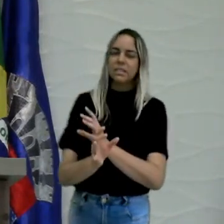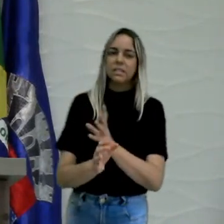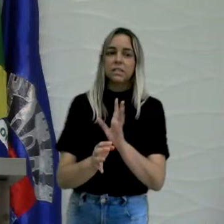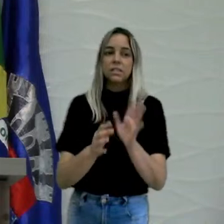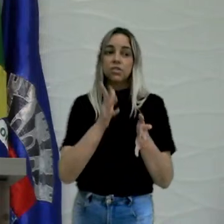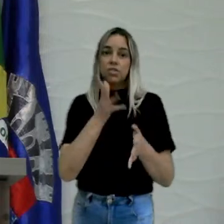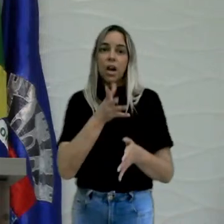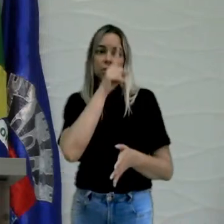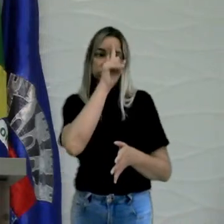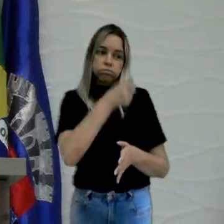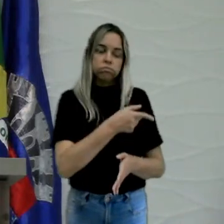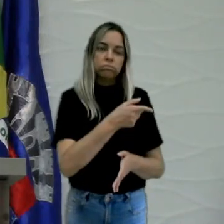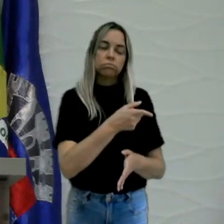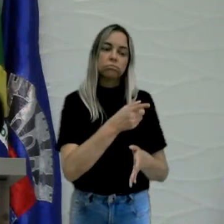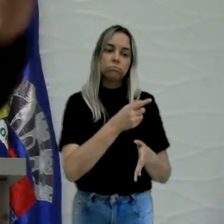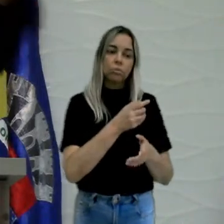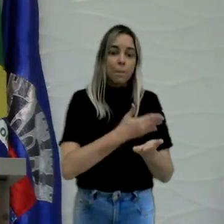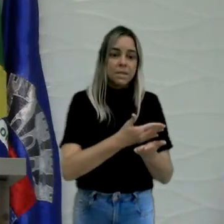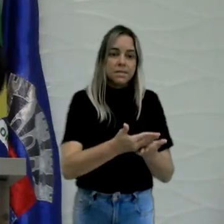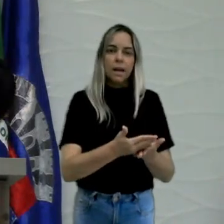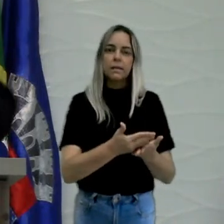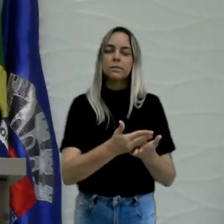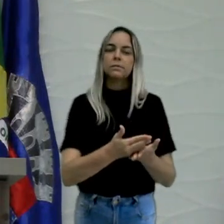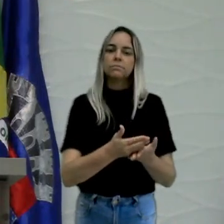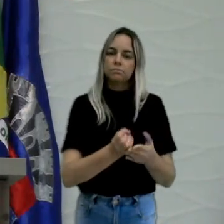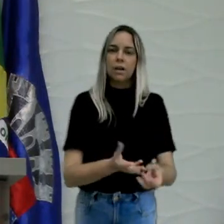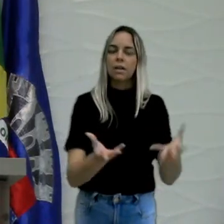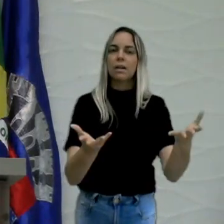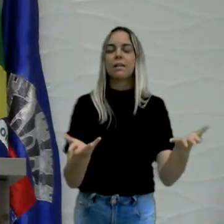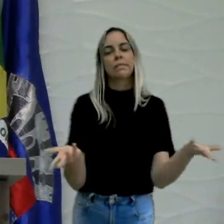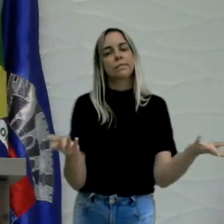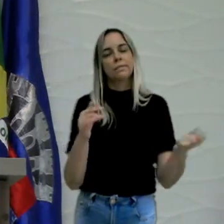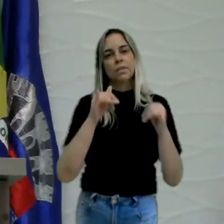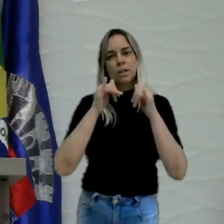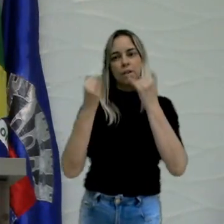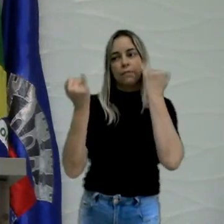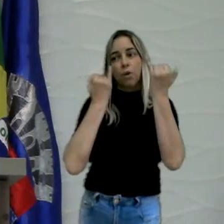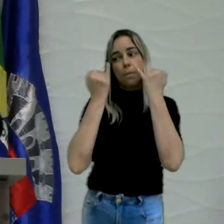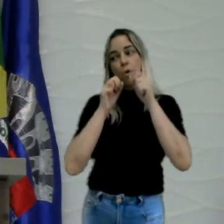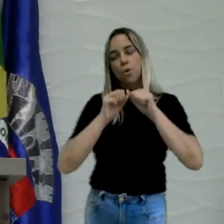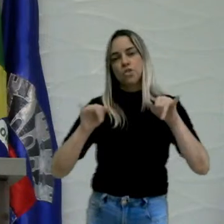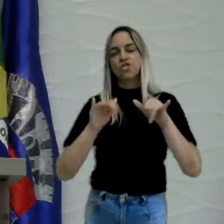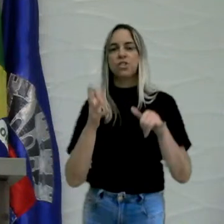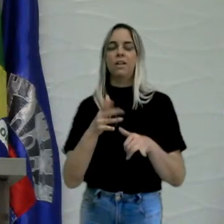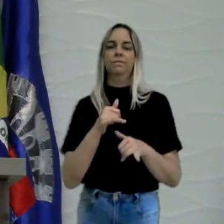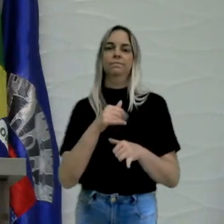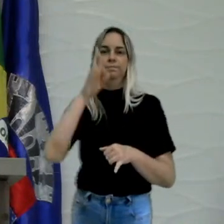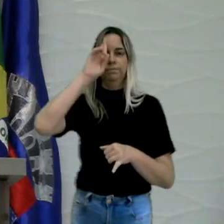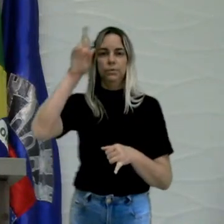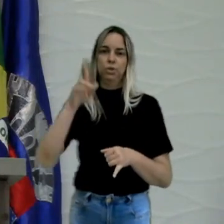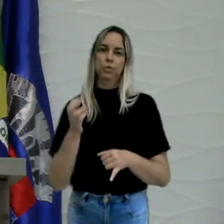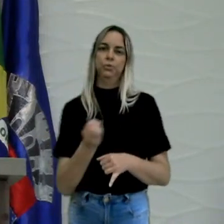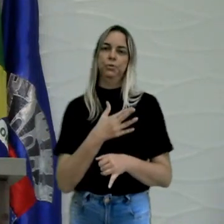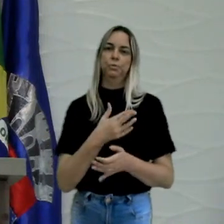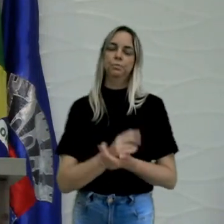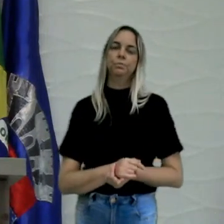para a licitação. Eu acho que já foi licitado. Porque no dia que ele veio, ele informou dessa forma. O gerente novo.